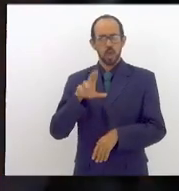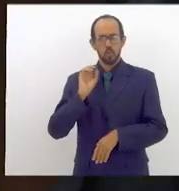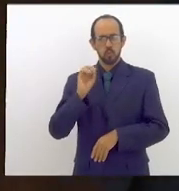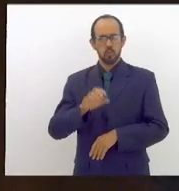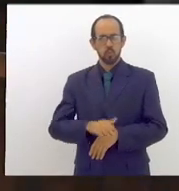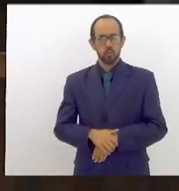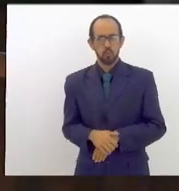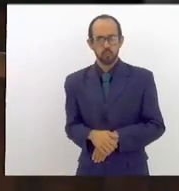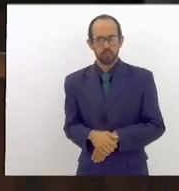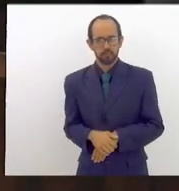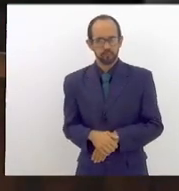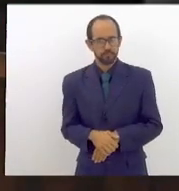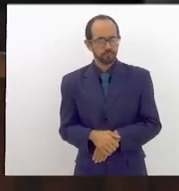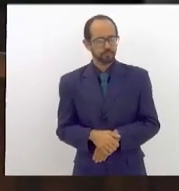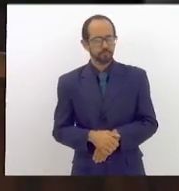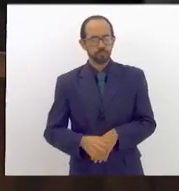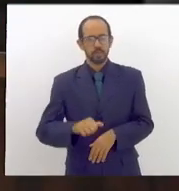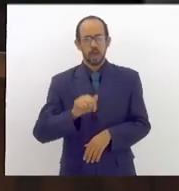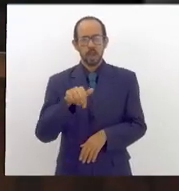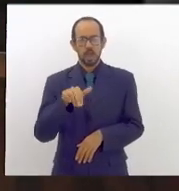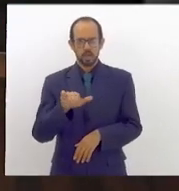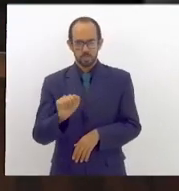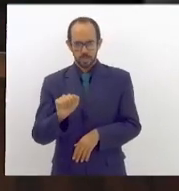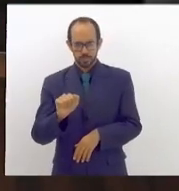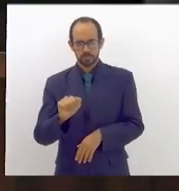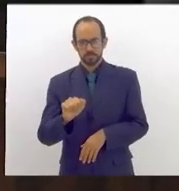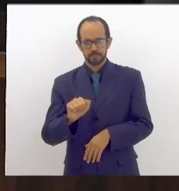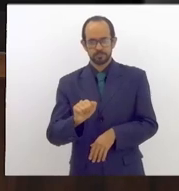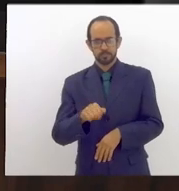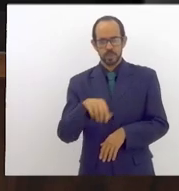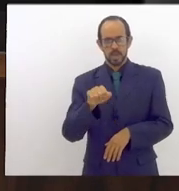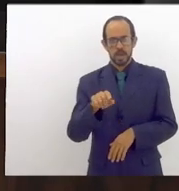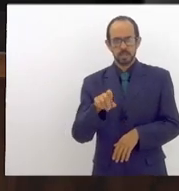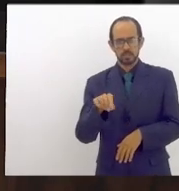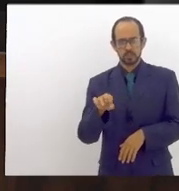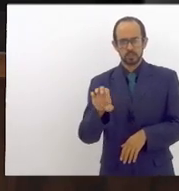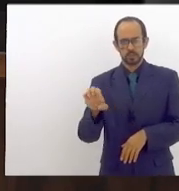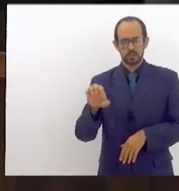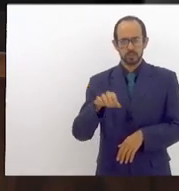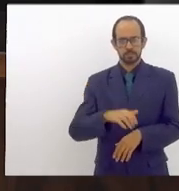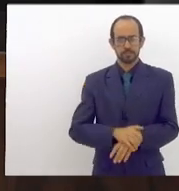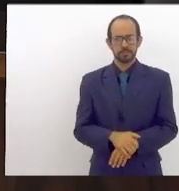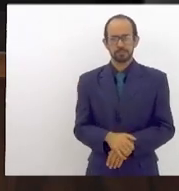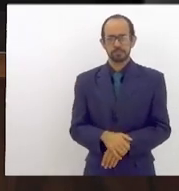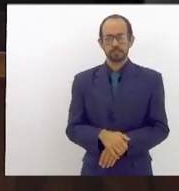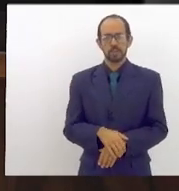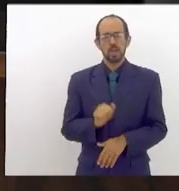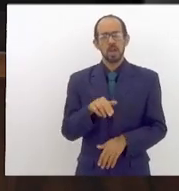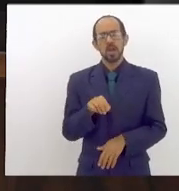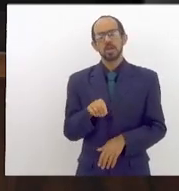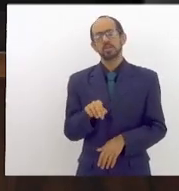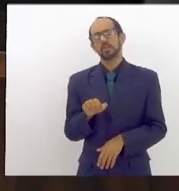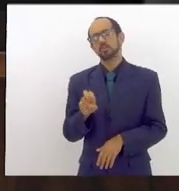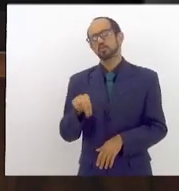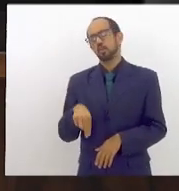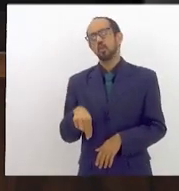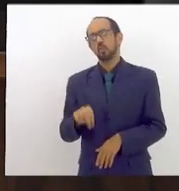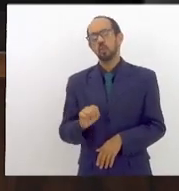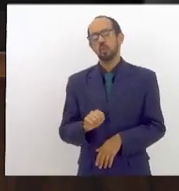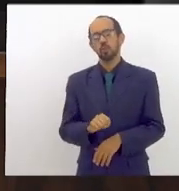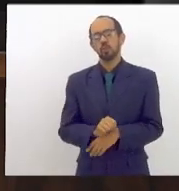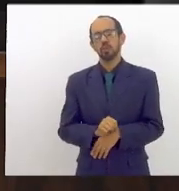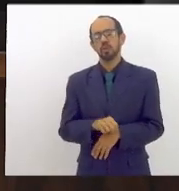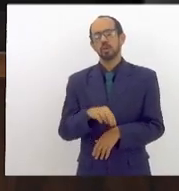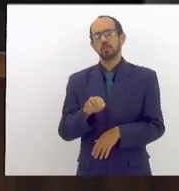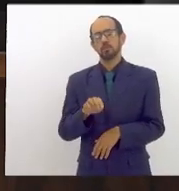você vai proceder a chamada deputada Lana Passos Alexandre Freitas Deputado Anderson Alexandre Deputado